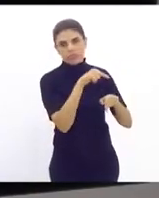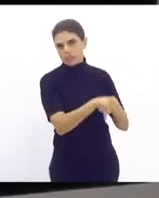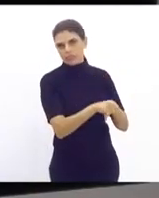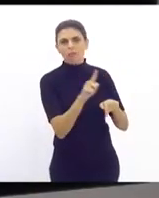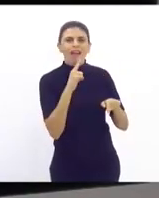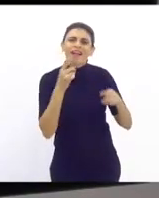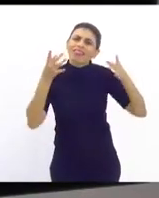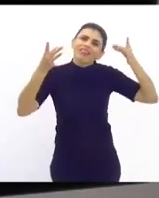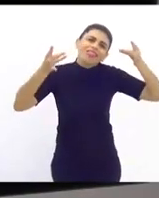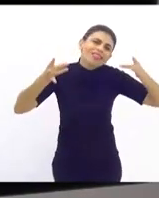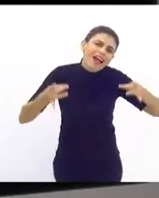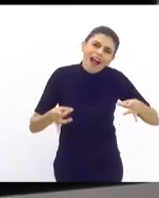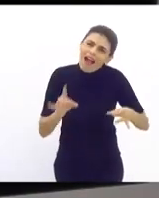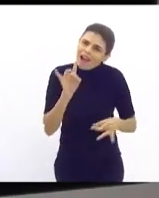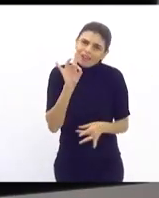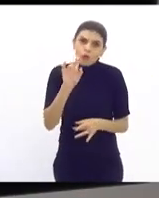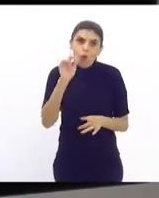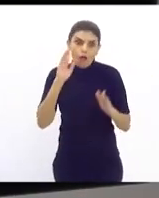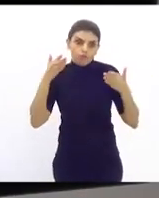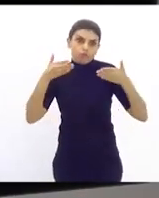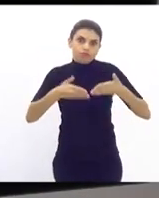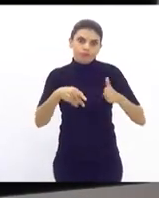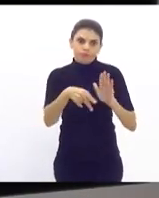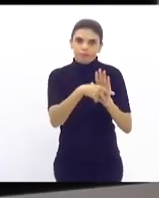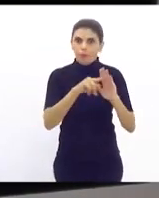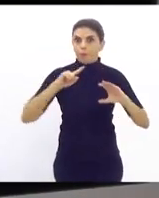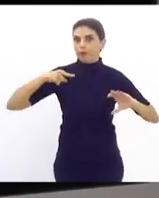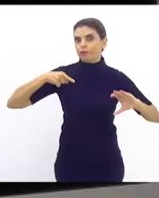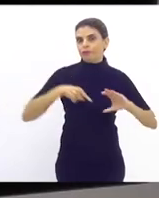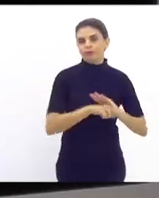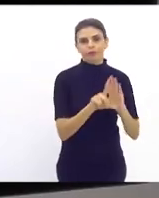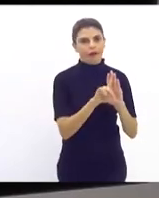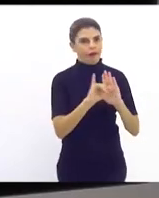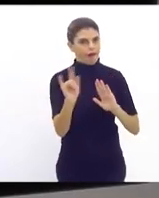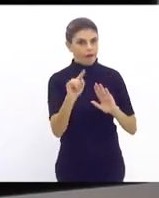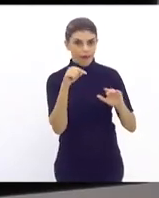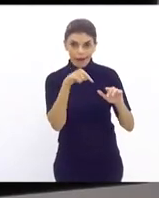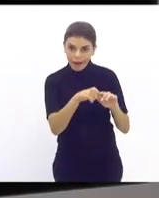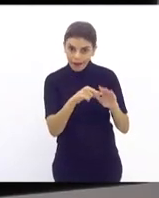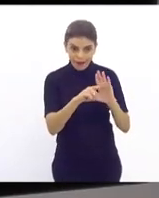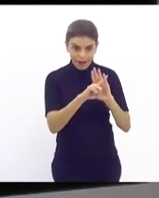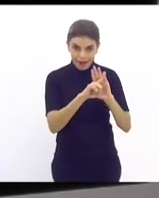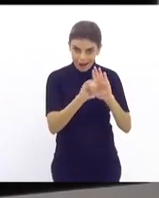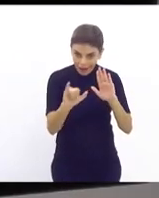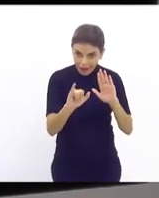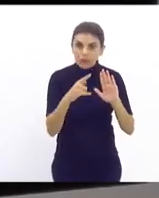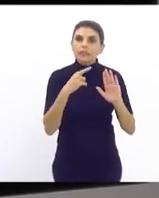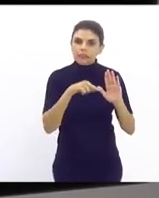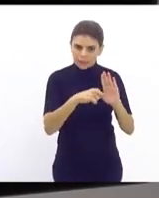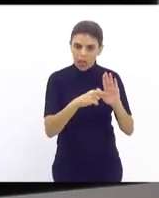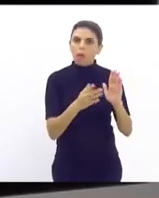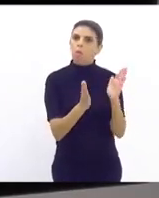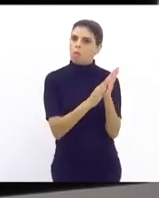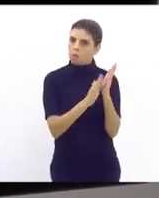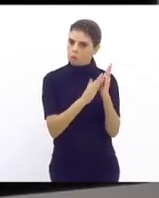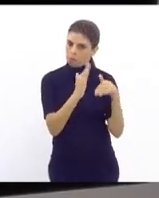um detalhe, não é a essência da lei, de forma alguma. A essência da lei, e isso é o que ela tem de louvável,